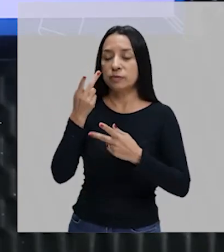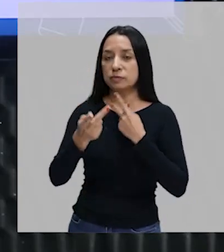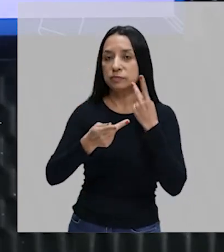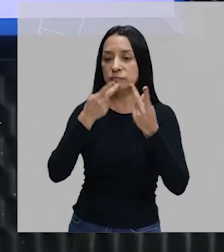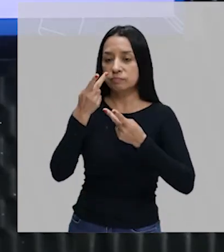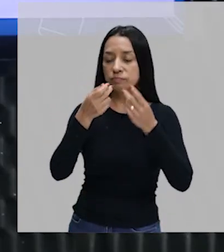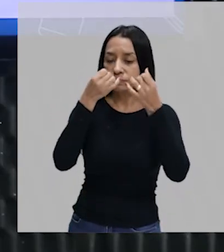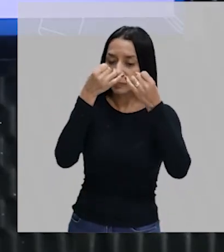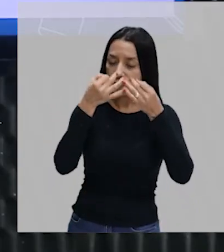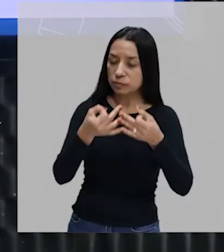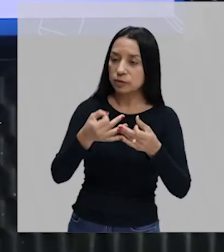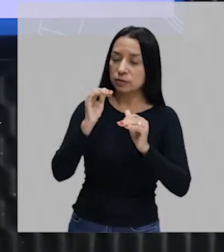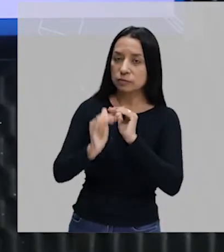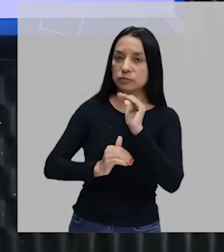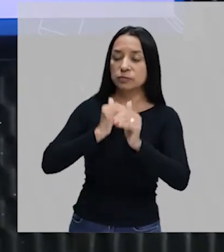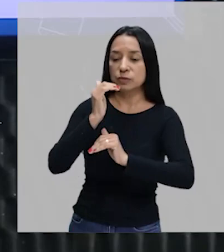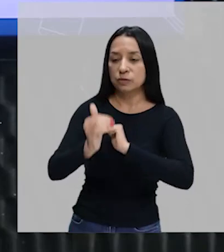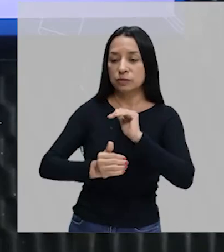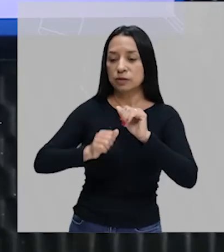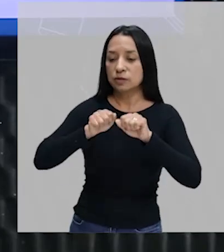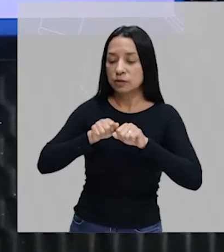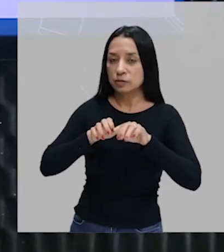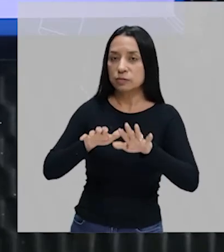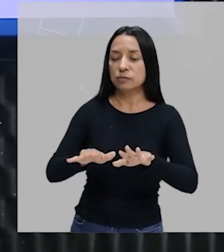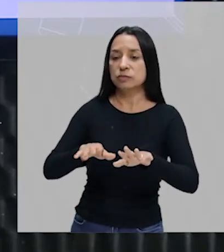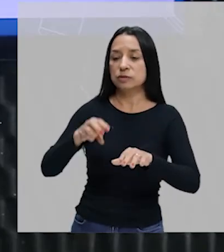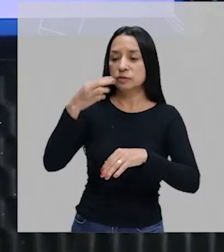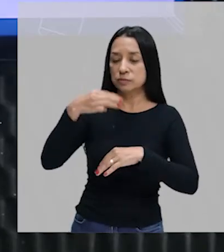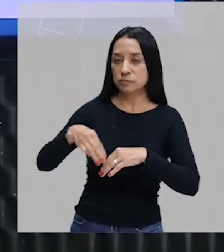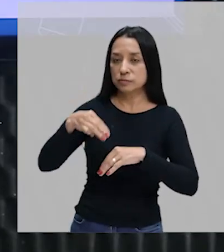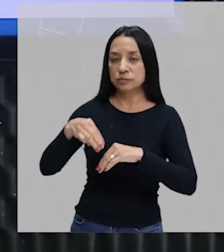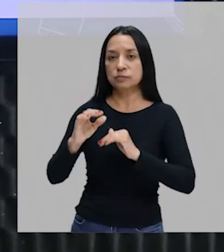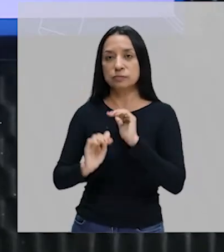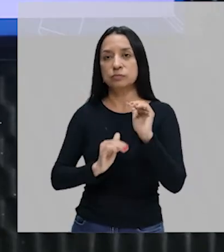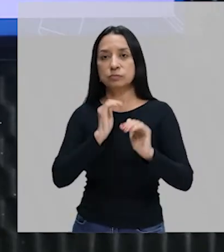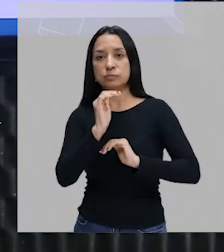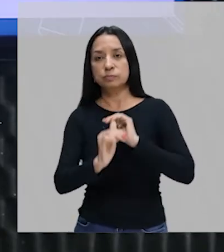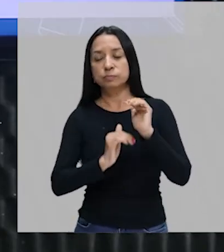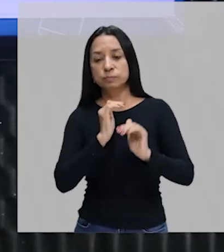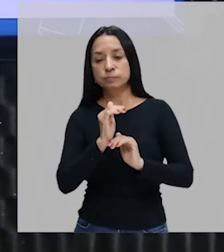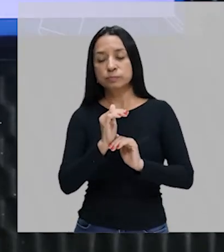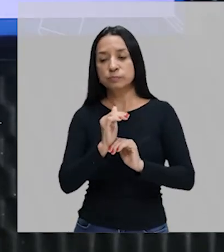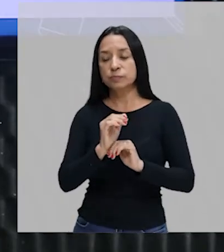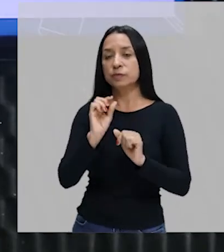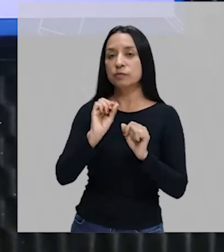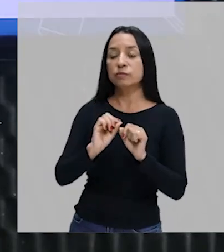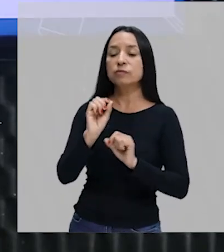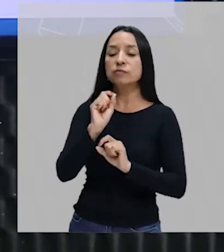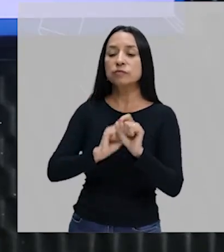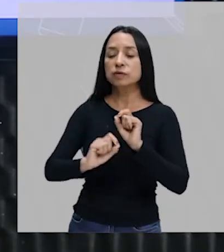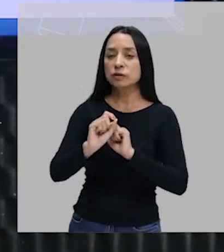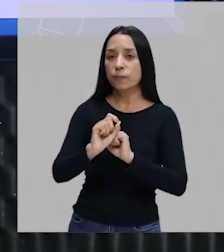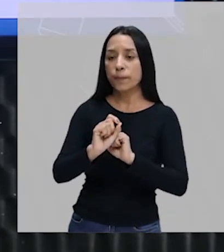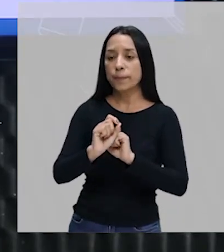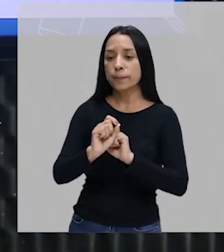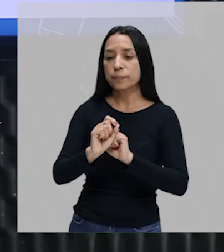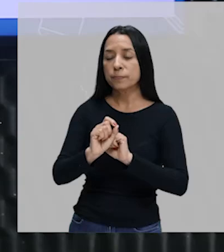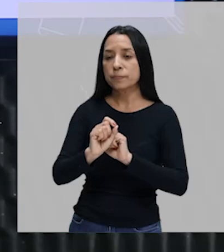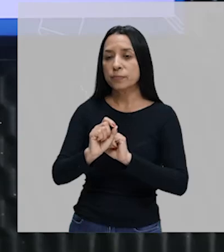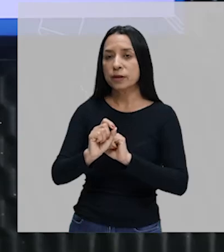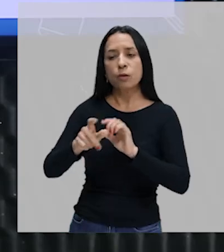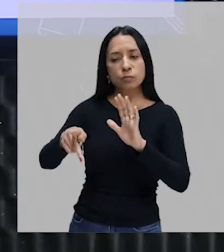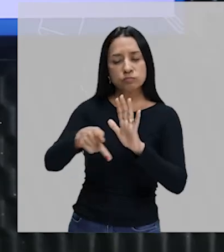processo da colonização do Maranhão, o processo feito pelos